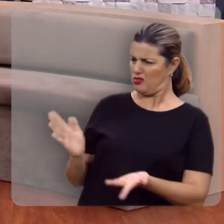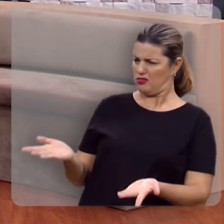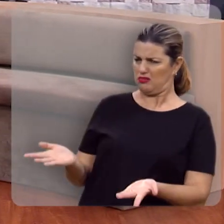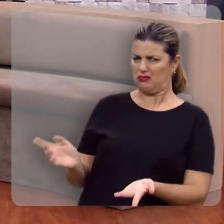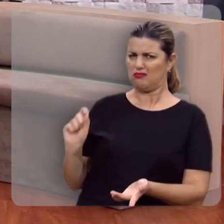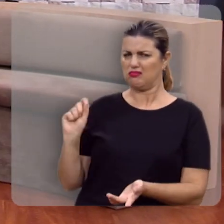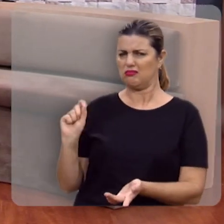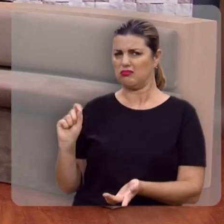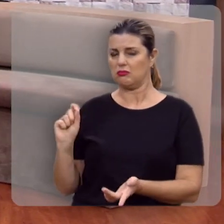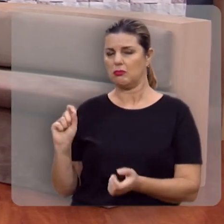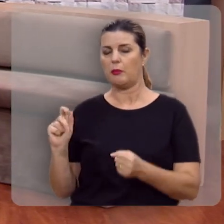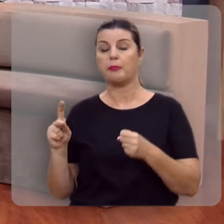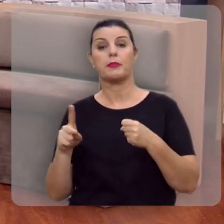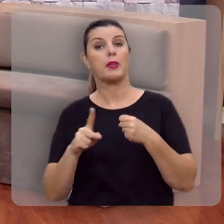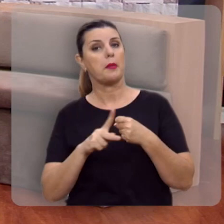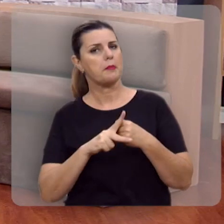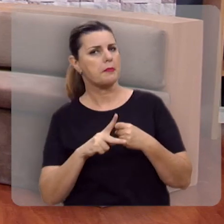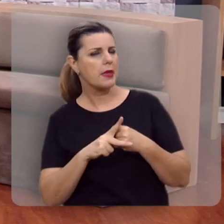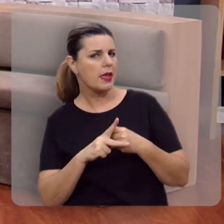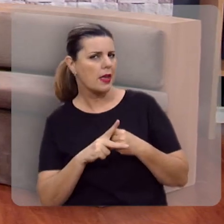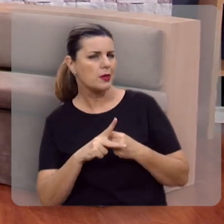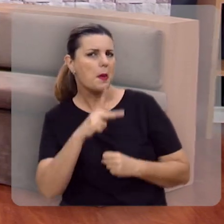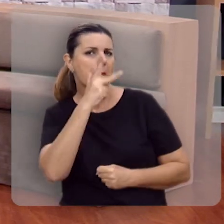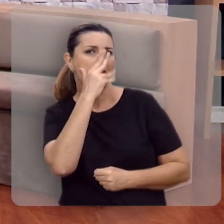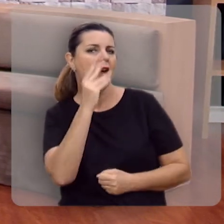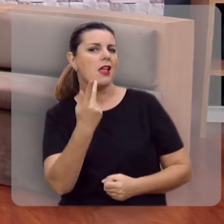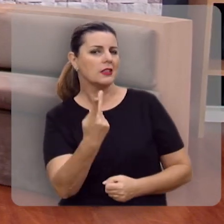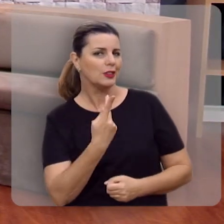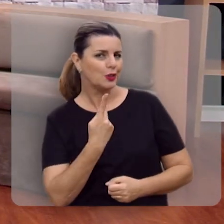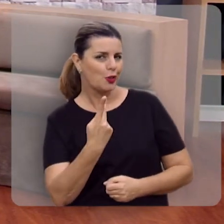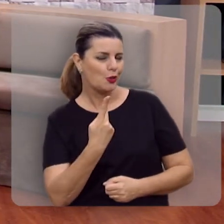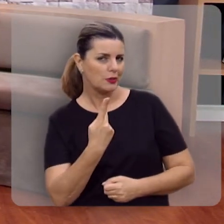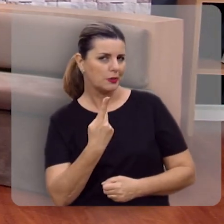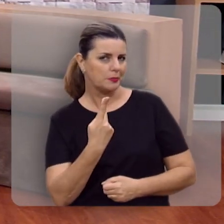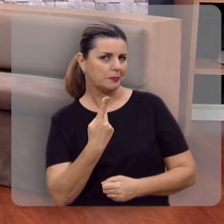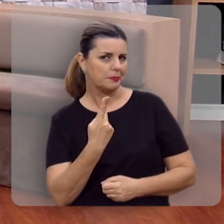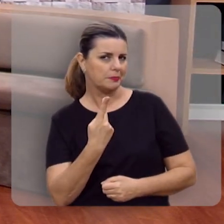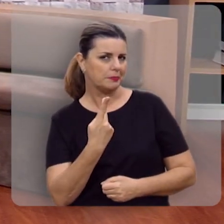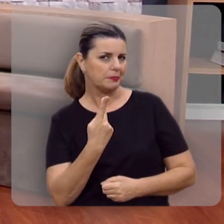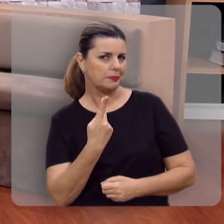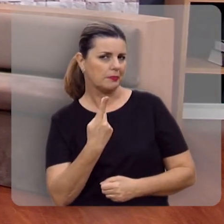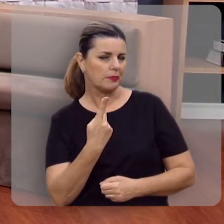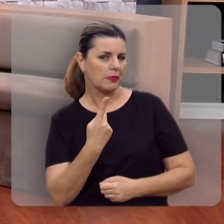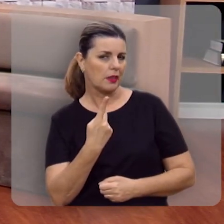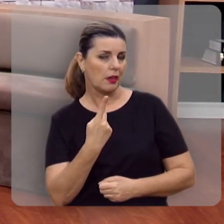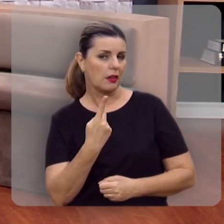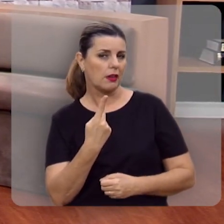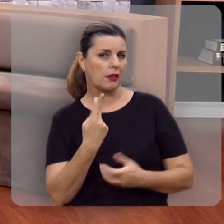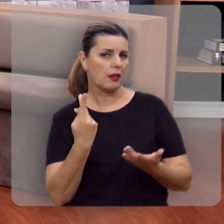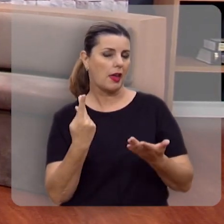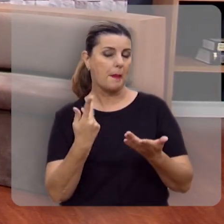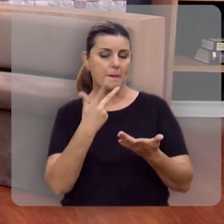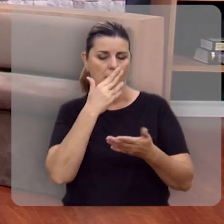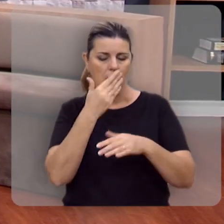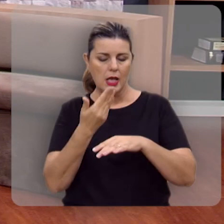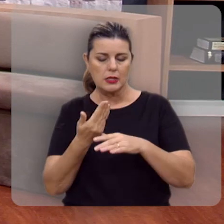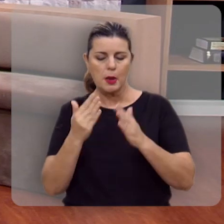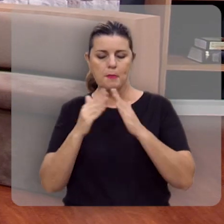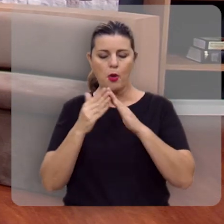Bom, Pedro é tão parecido conosco que ele mora debaixo da nossa